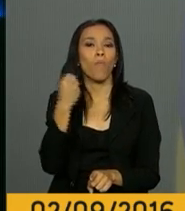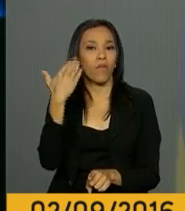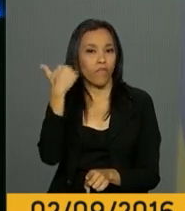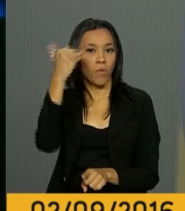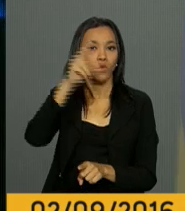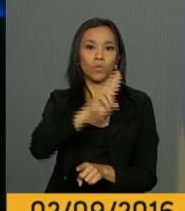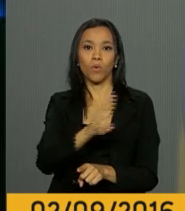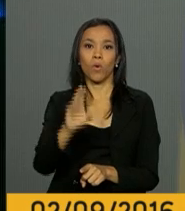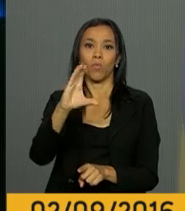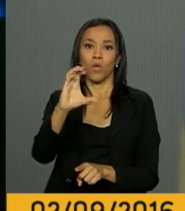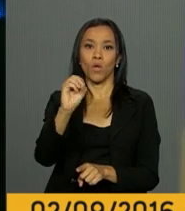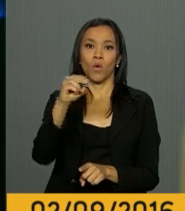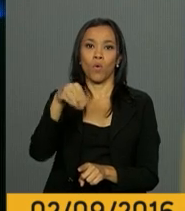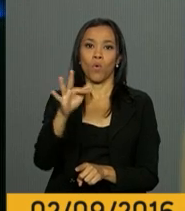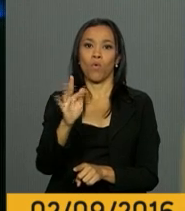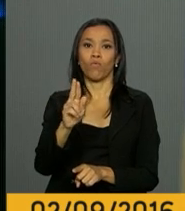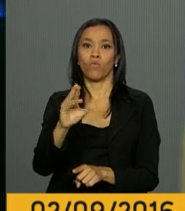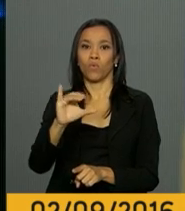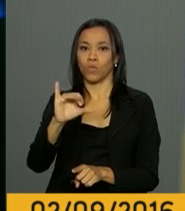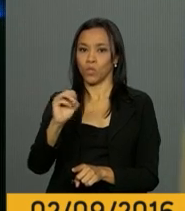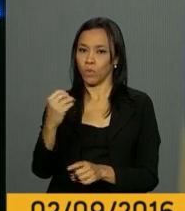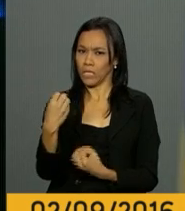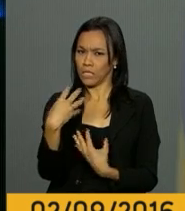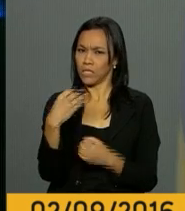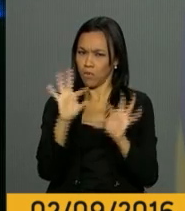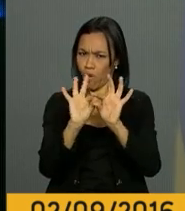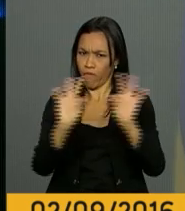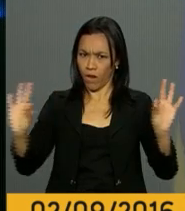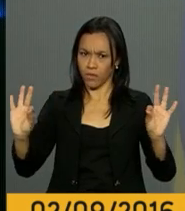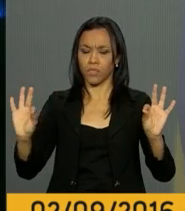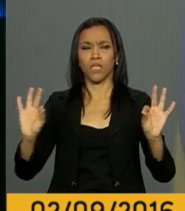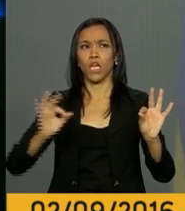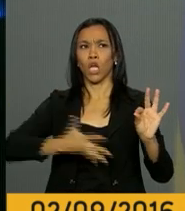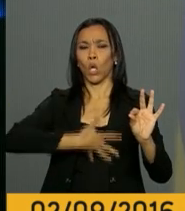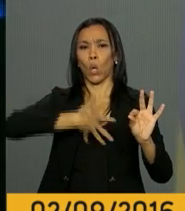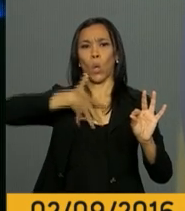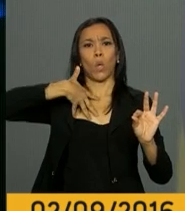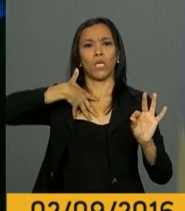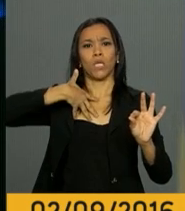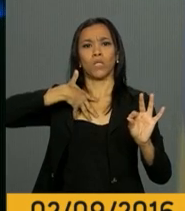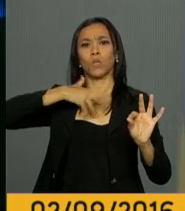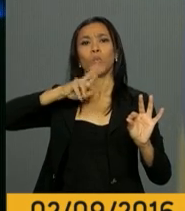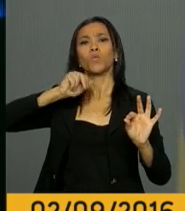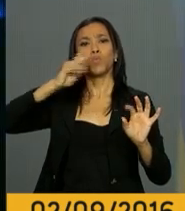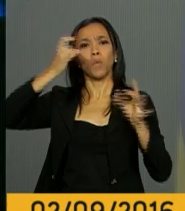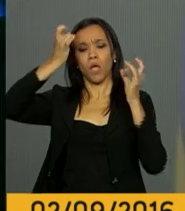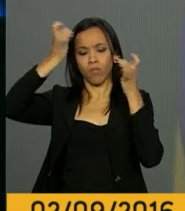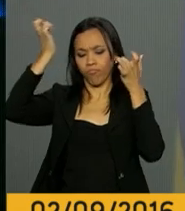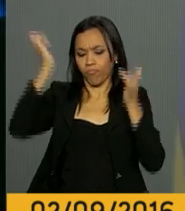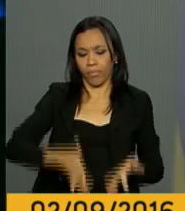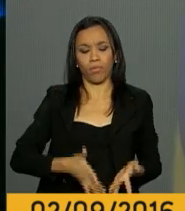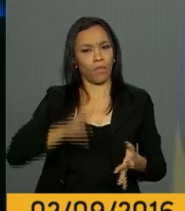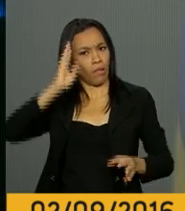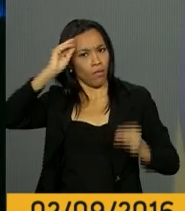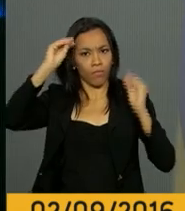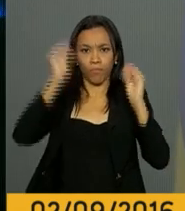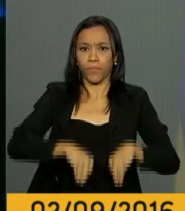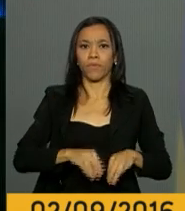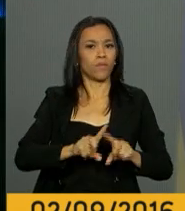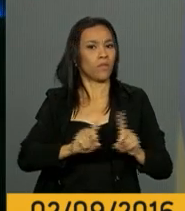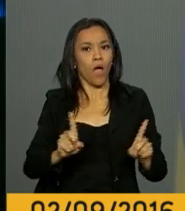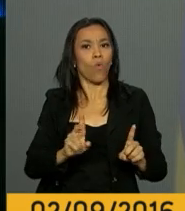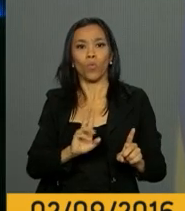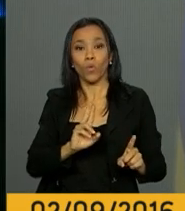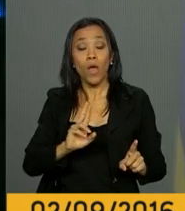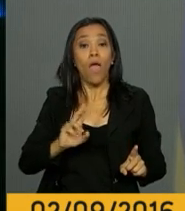nos oferece a melhor lição. A glória não está em nunca sair, mas em sempre levantar. E eu